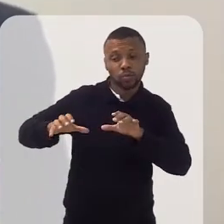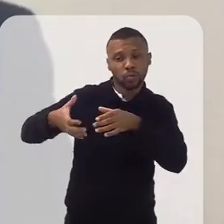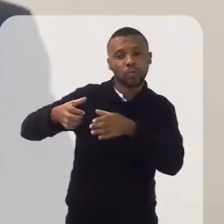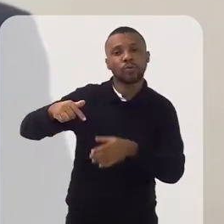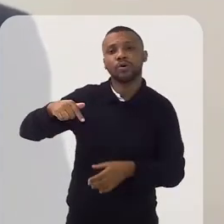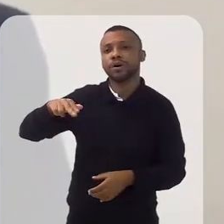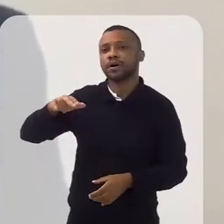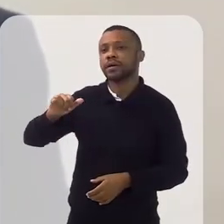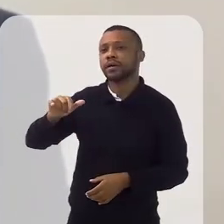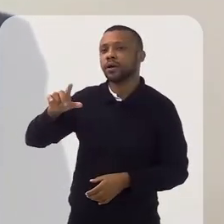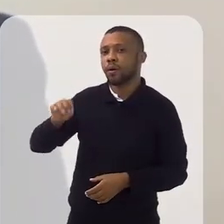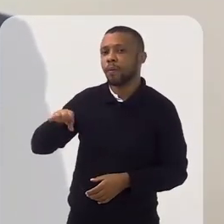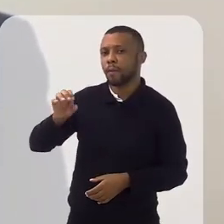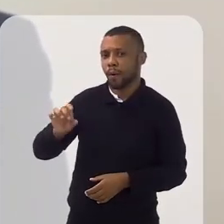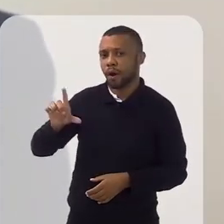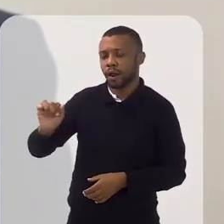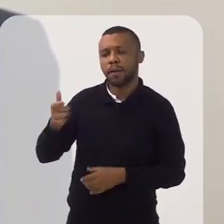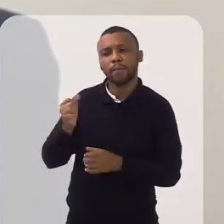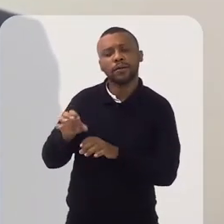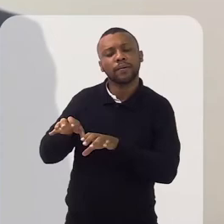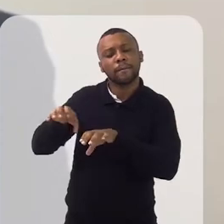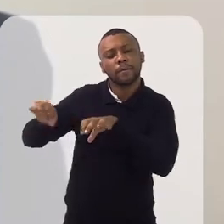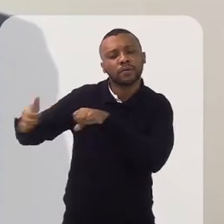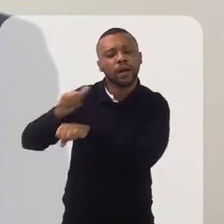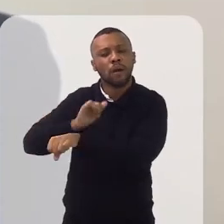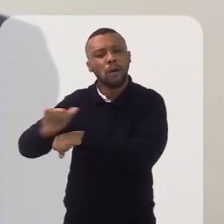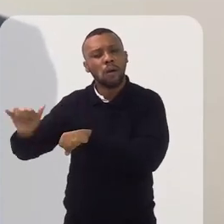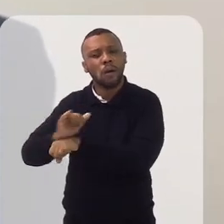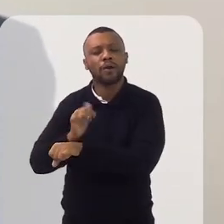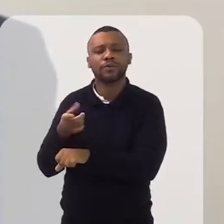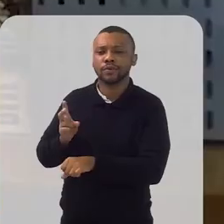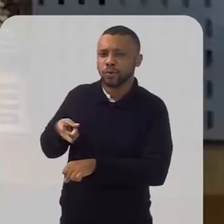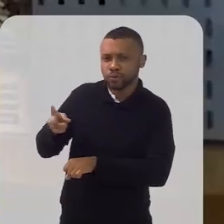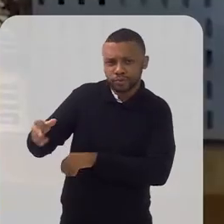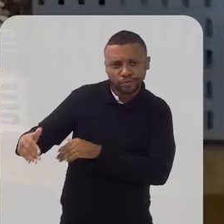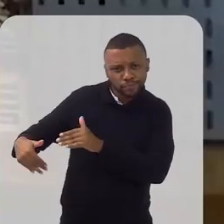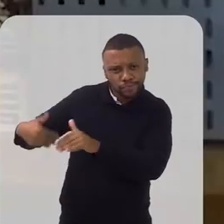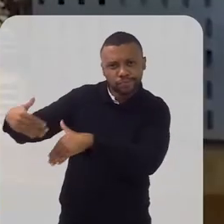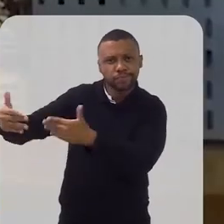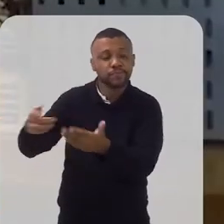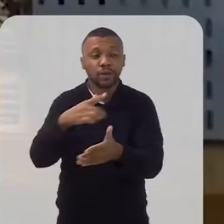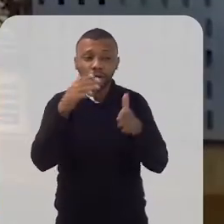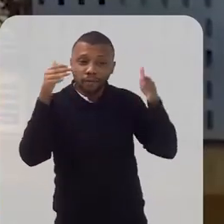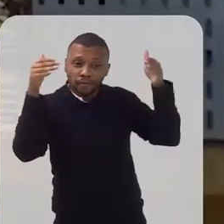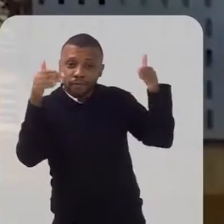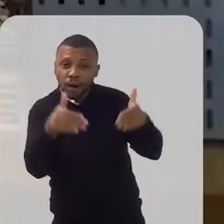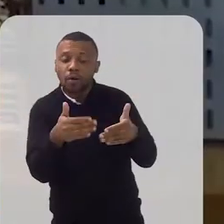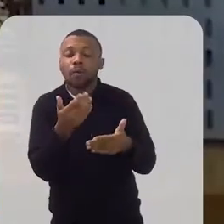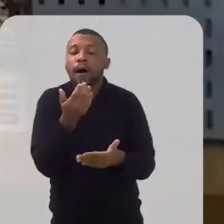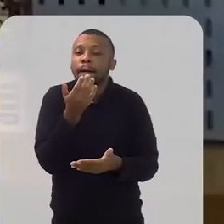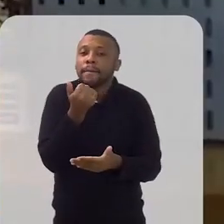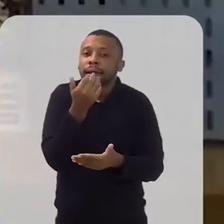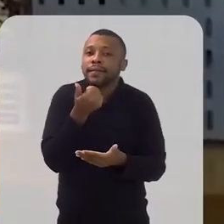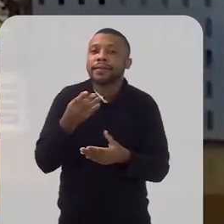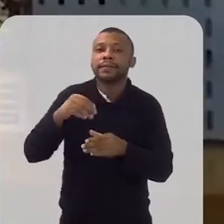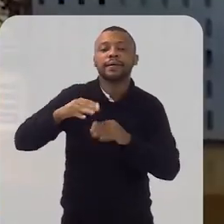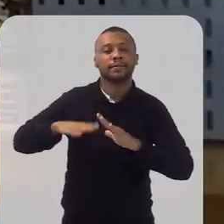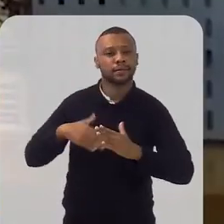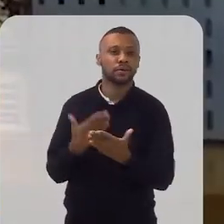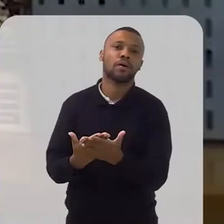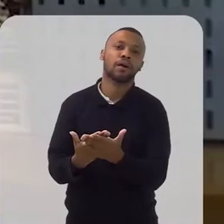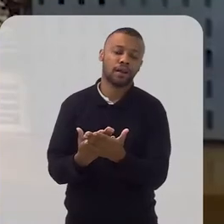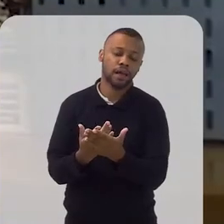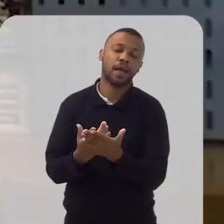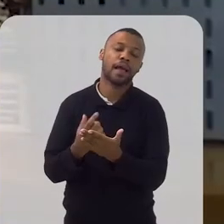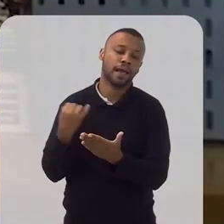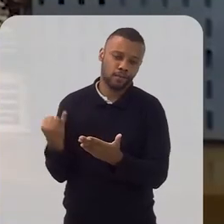quilombolas podem, enfim, buscar aí alternativas de continuidade. Sim, é um grande foco para a merenda escolar, fornecimento de alimentos,